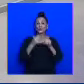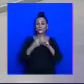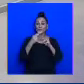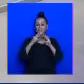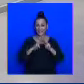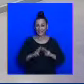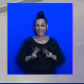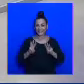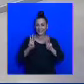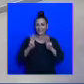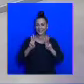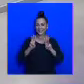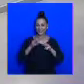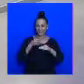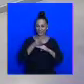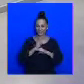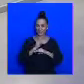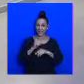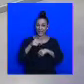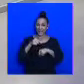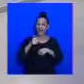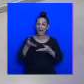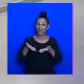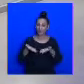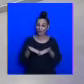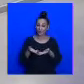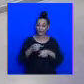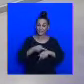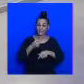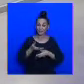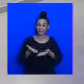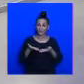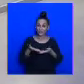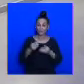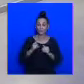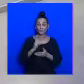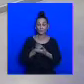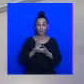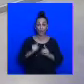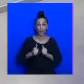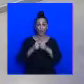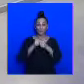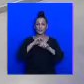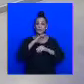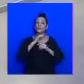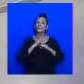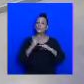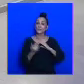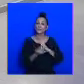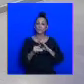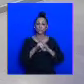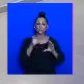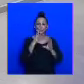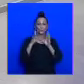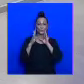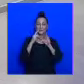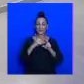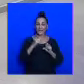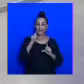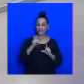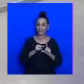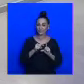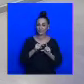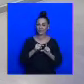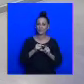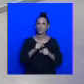site oficial da Caixa da Internet. E agora você é nosso convidado para continuar nos acompanhando através dos perfis do Facebook e do YouTube da Caixa